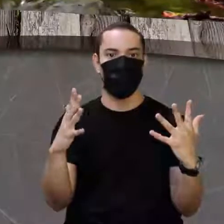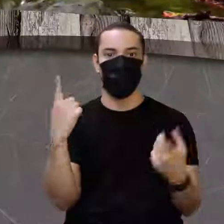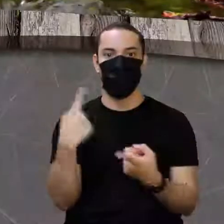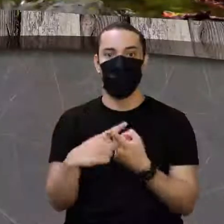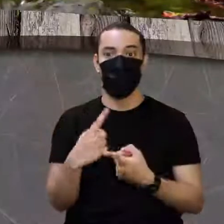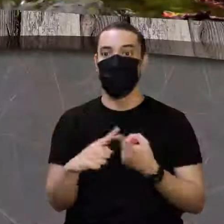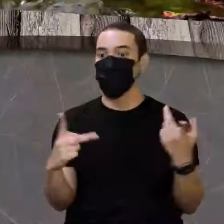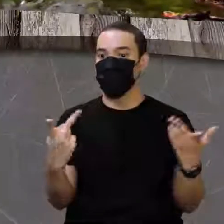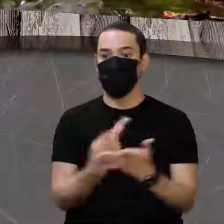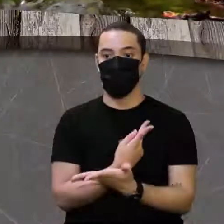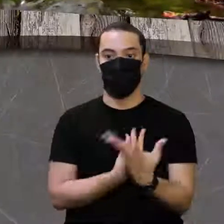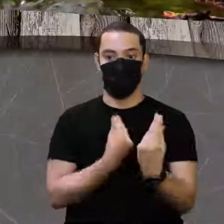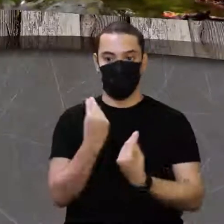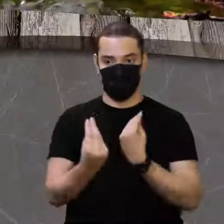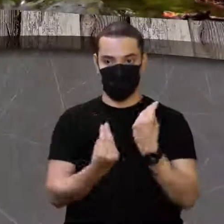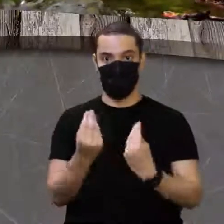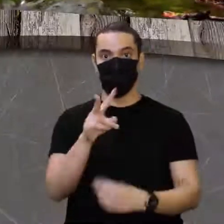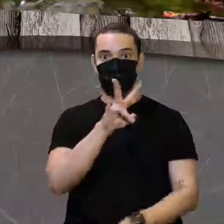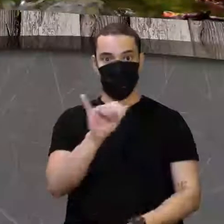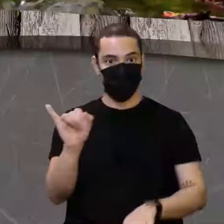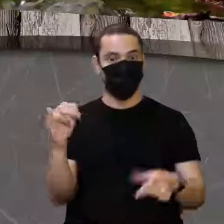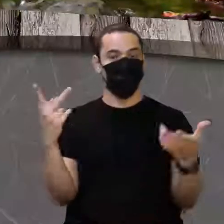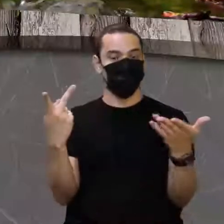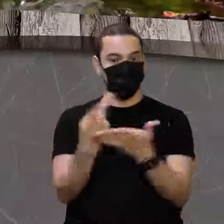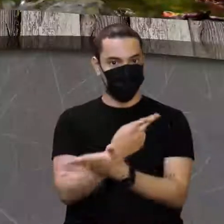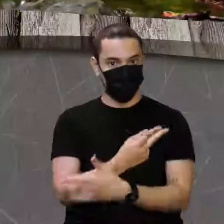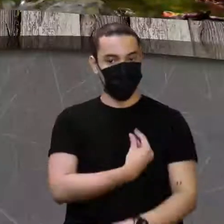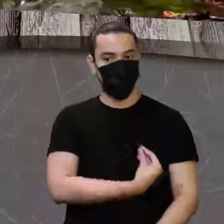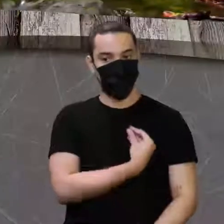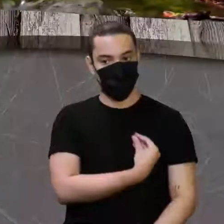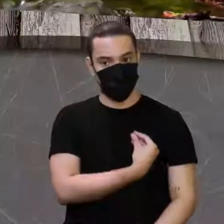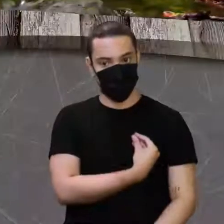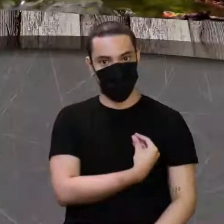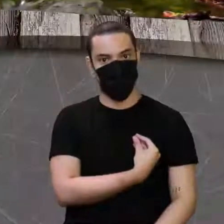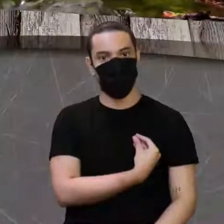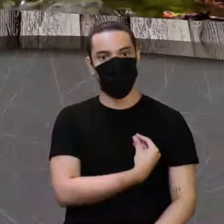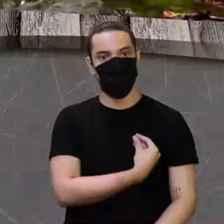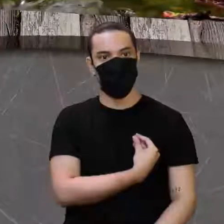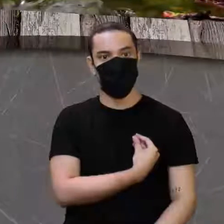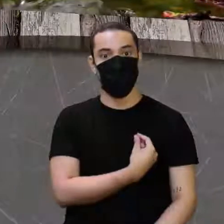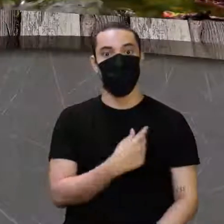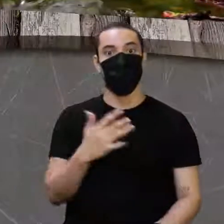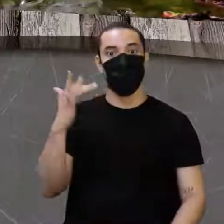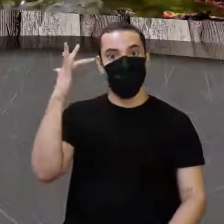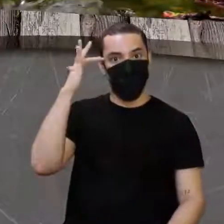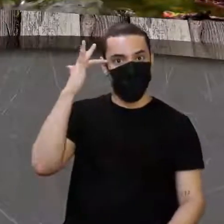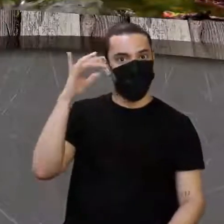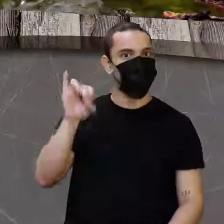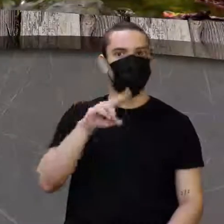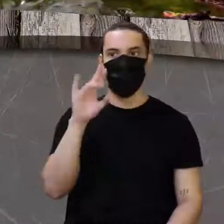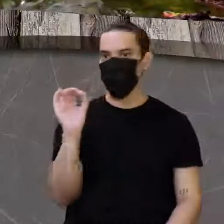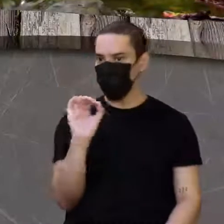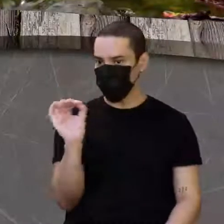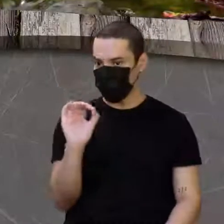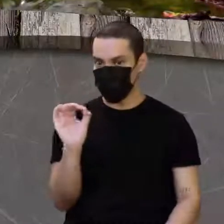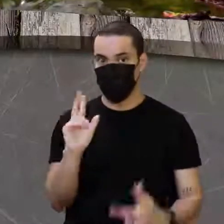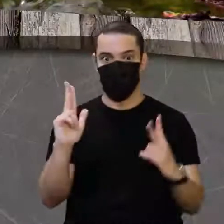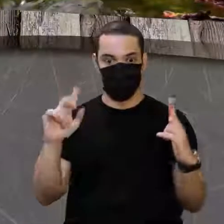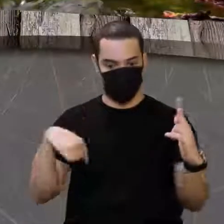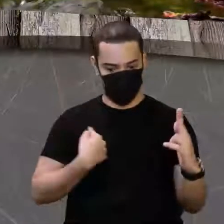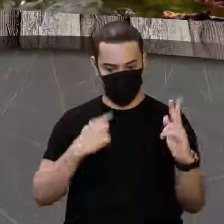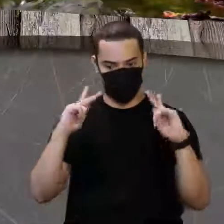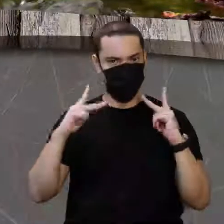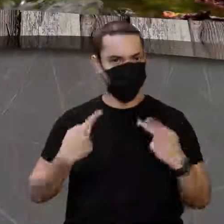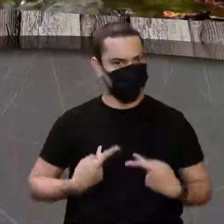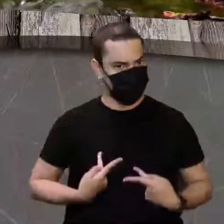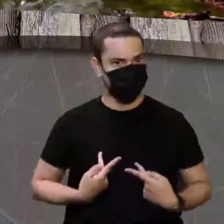vai acontecer tanto para formas de vidas racionais ou não, tá? Com a gente,